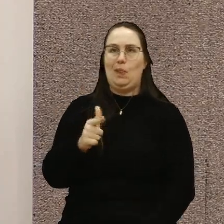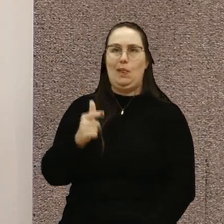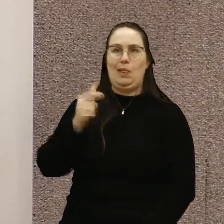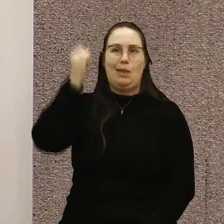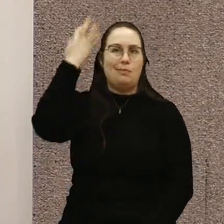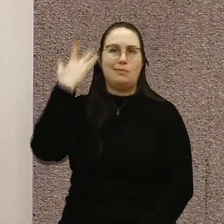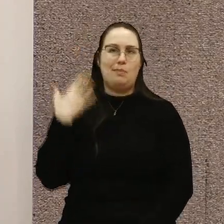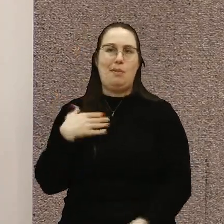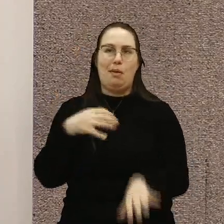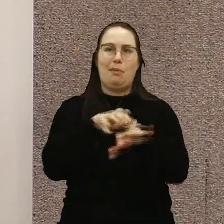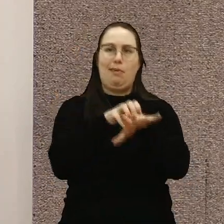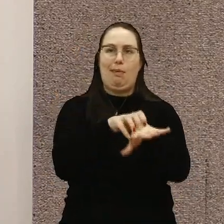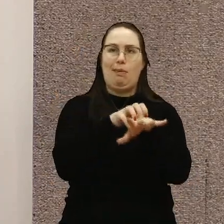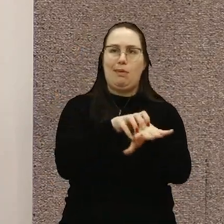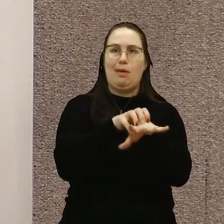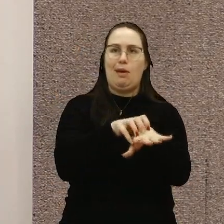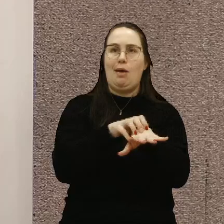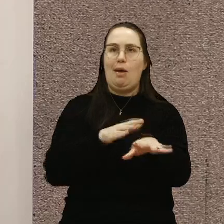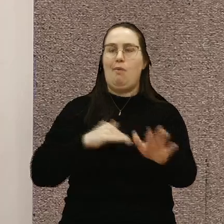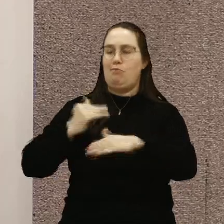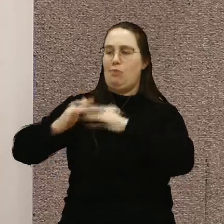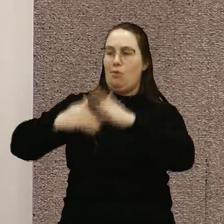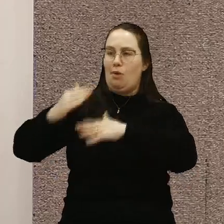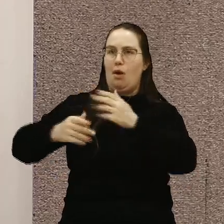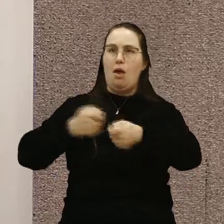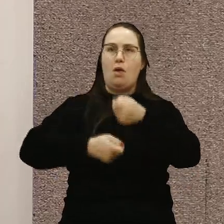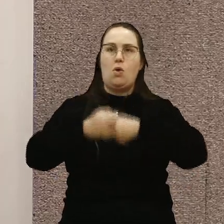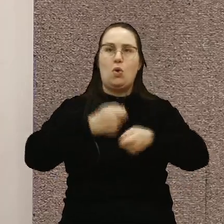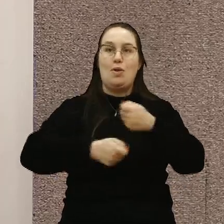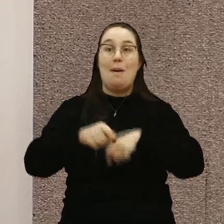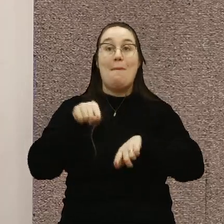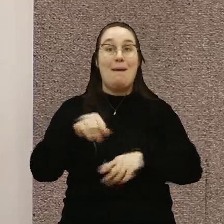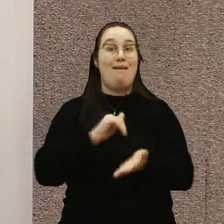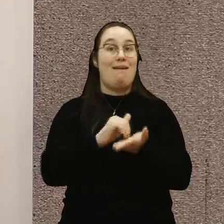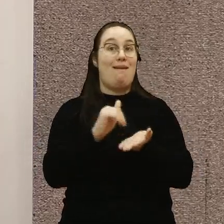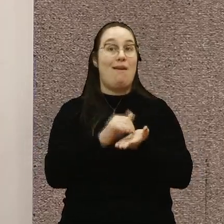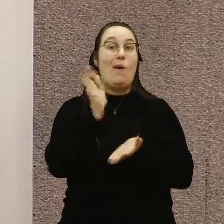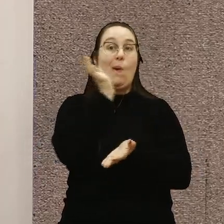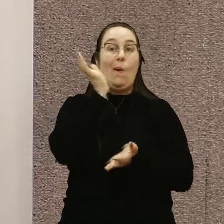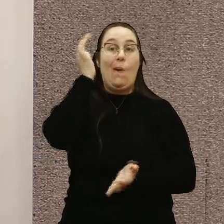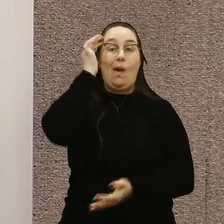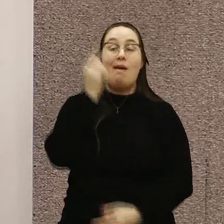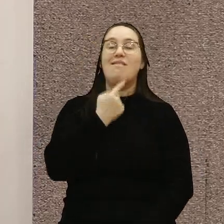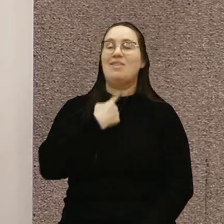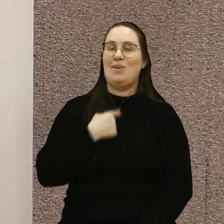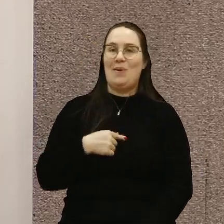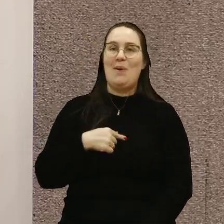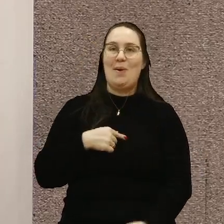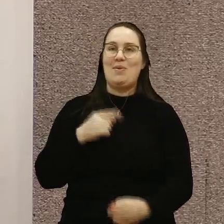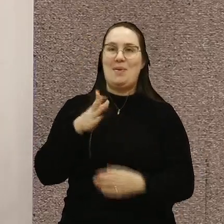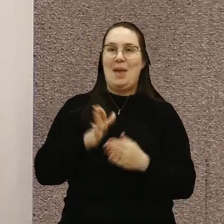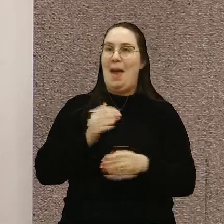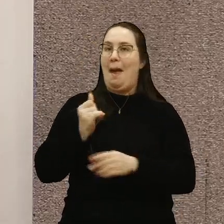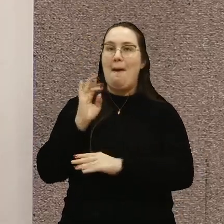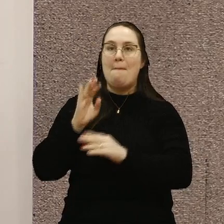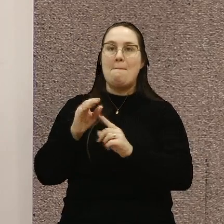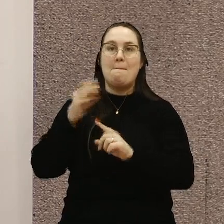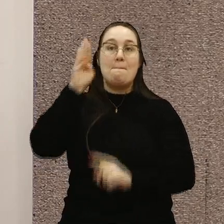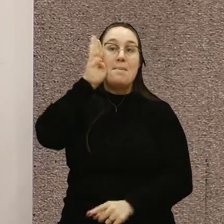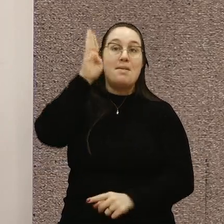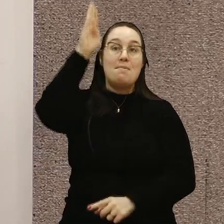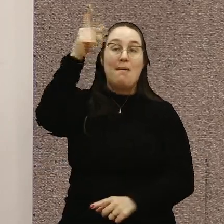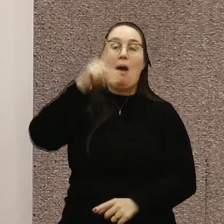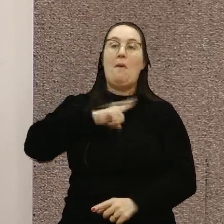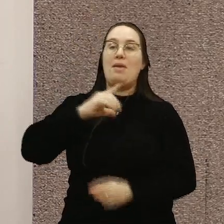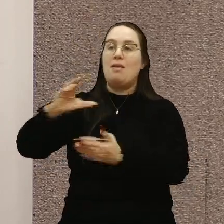de Turismo, para a Secretaria de Desenvolvimento Econômico. Mas essa secretaria, que eu gosto de usar a expressão, é a porta de entrada do município. É onde entra recurso, é